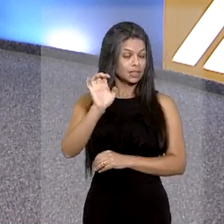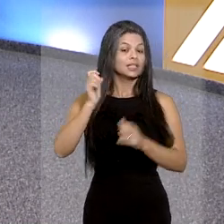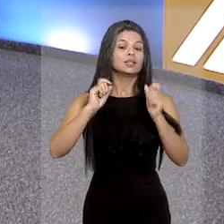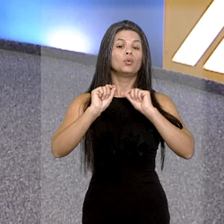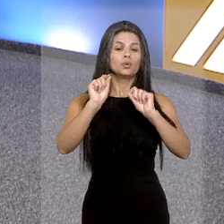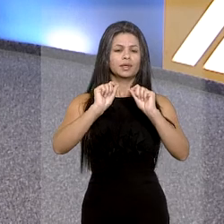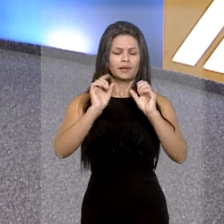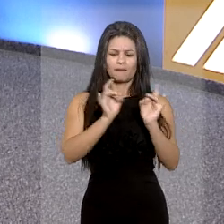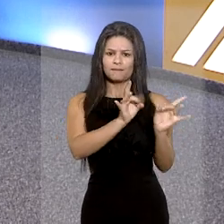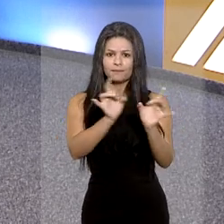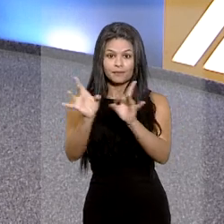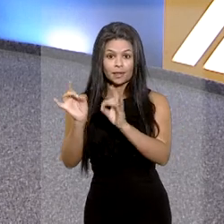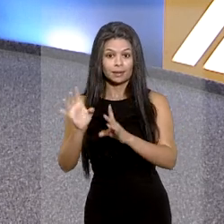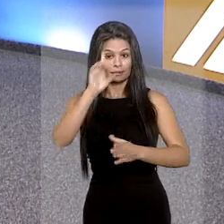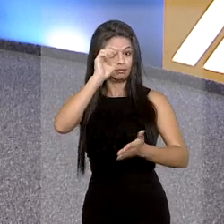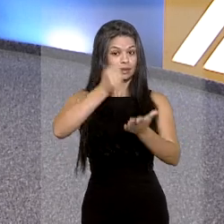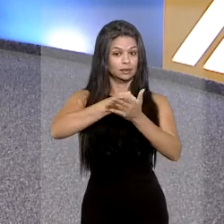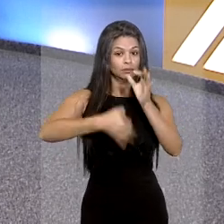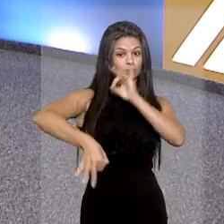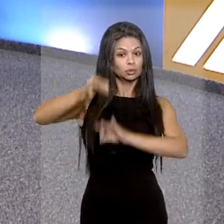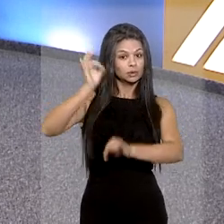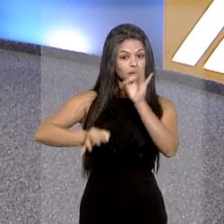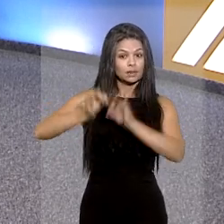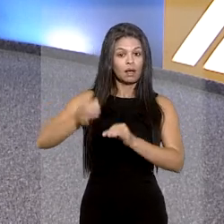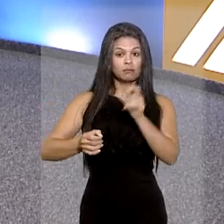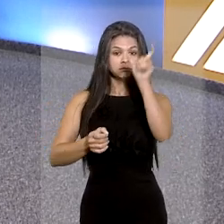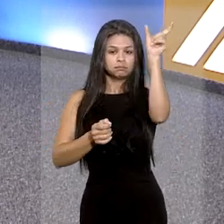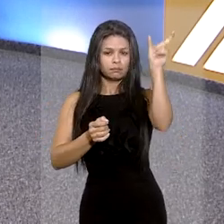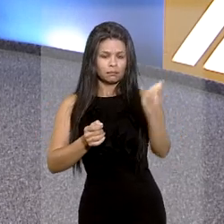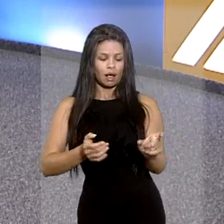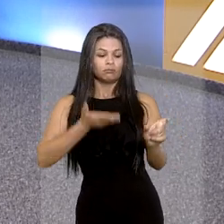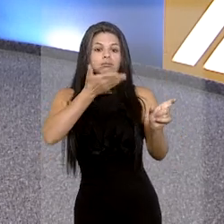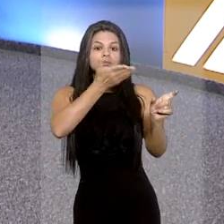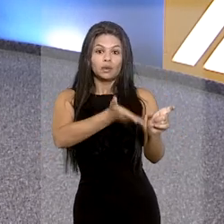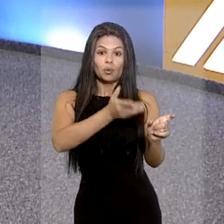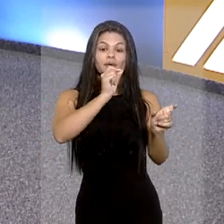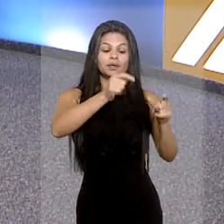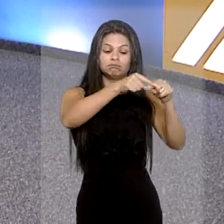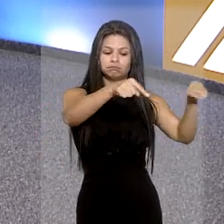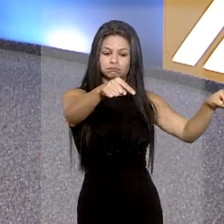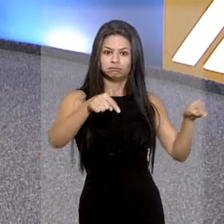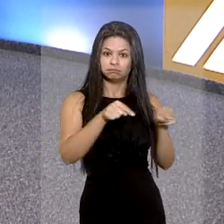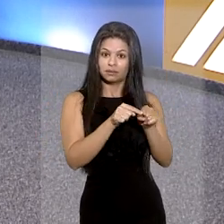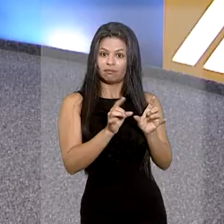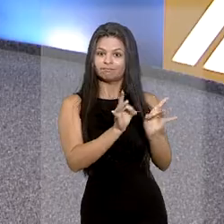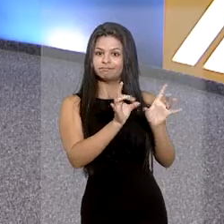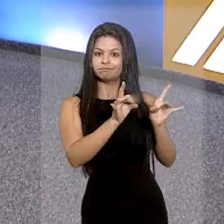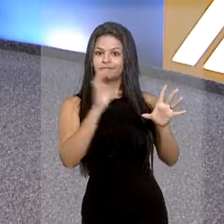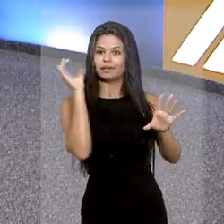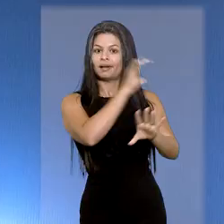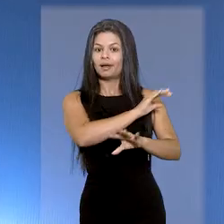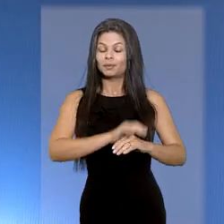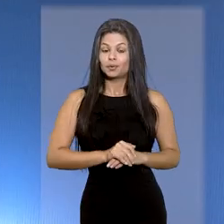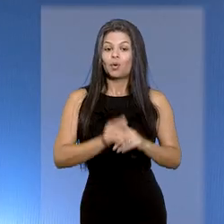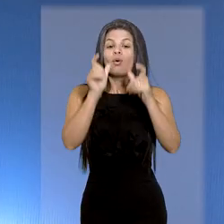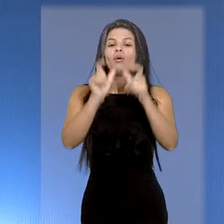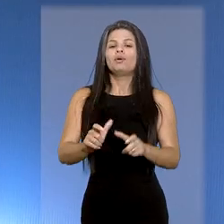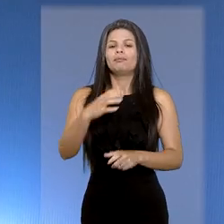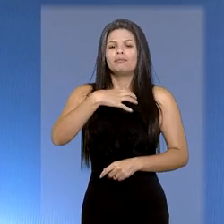esquema de venda de decisões judiciais para favorecer grilagem de terras no Oeste baiano